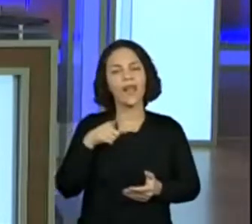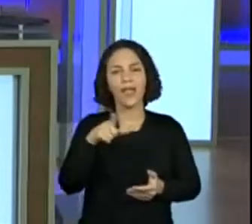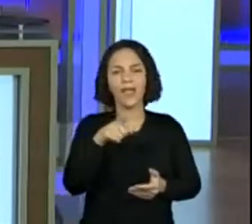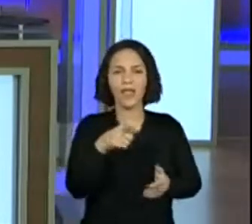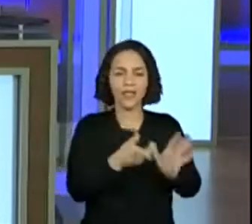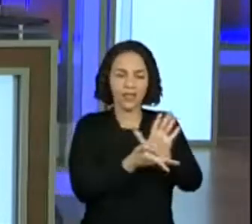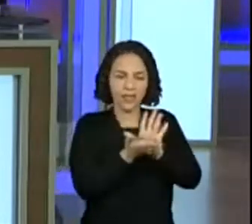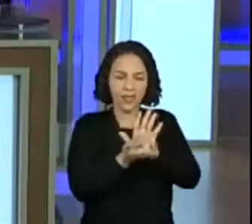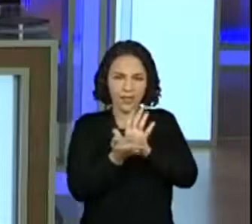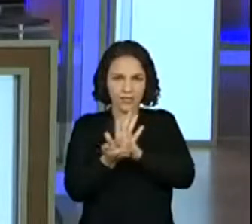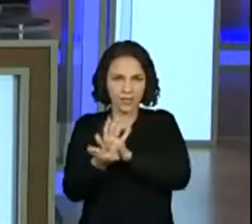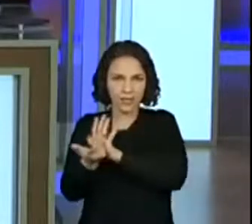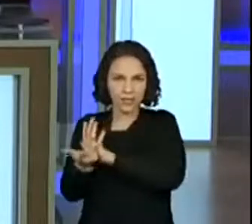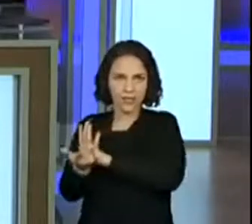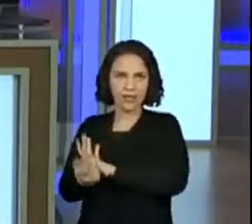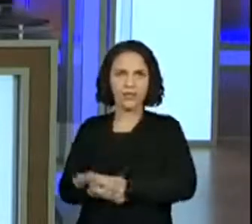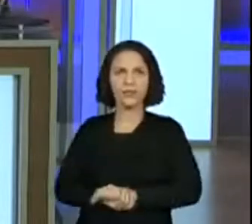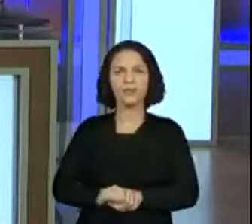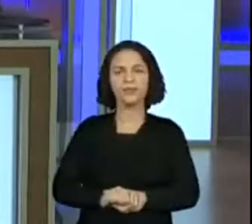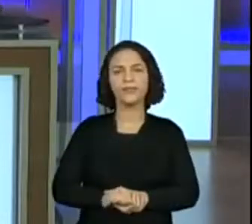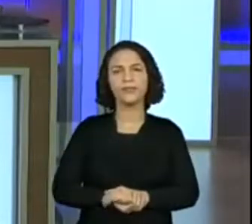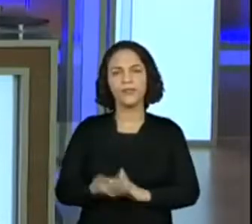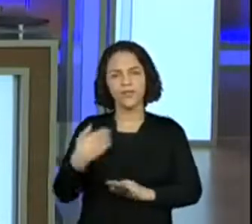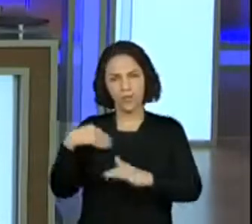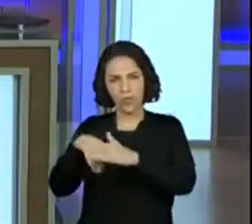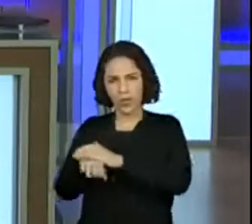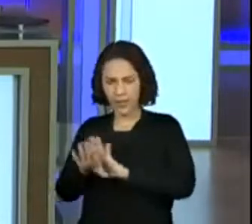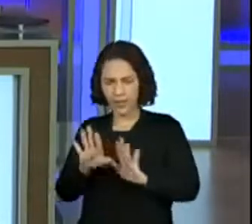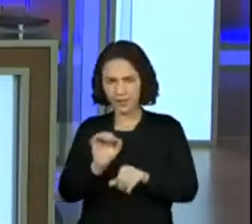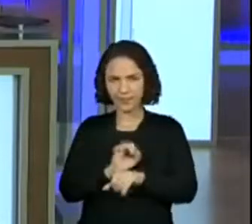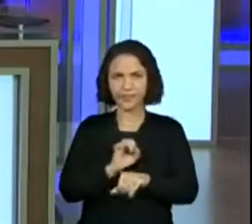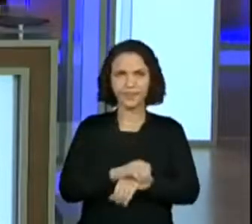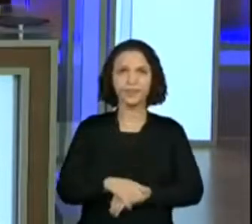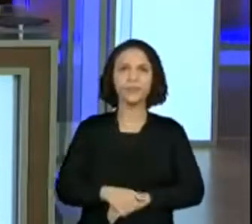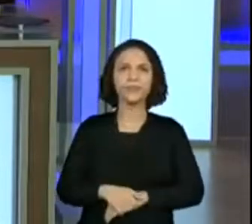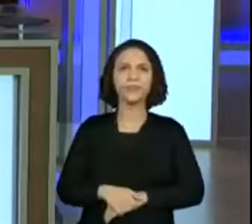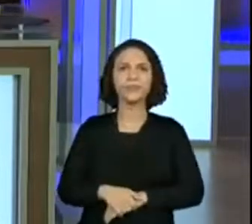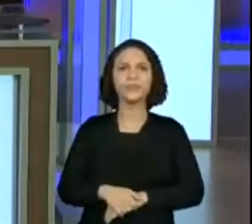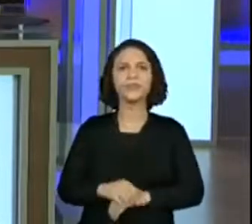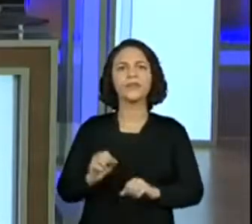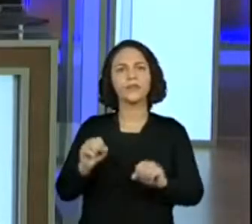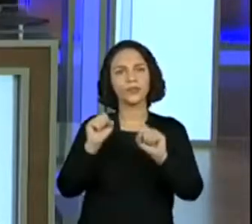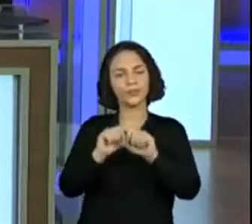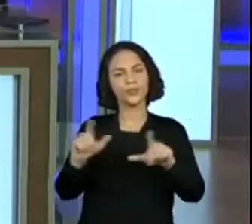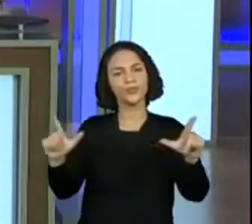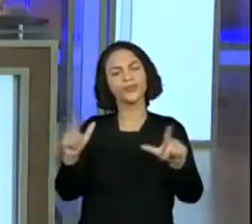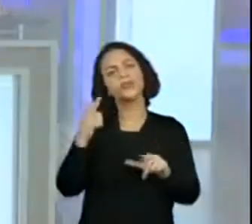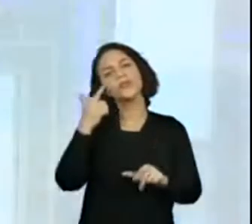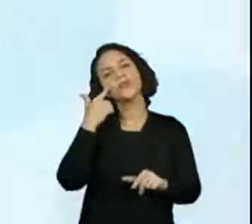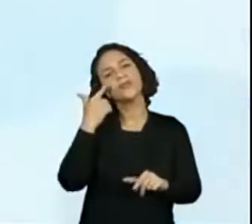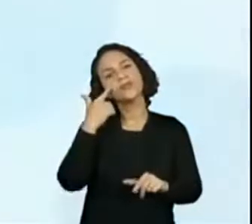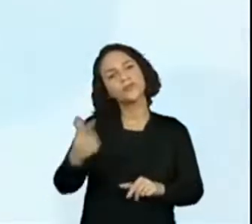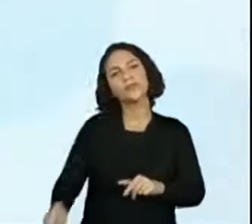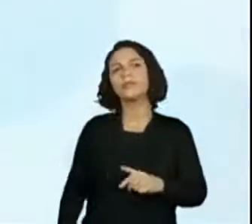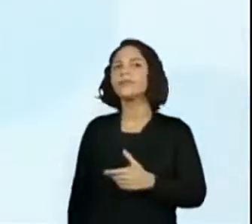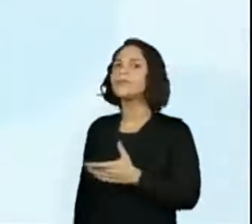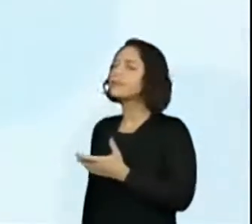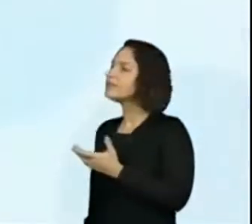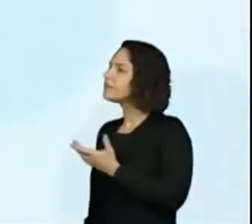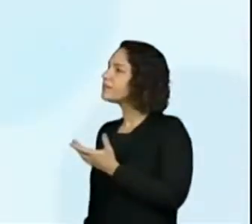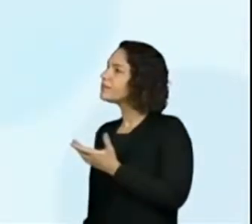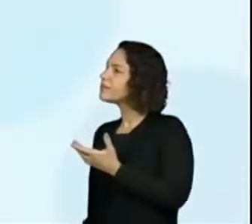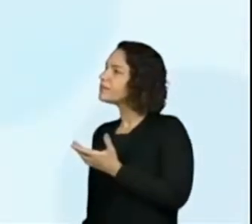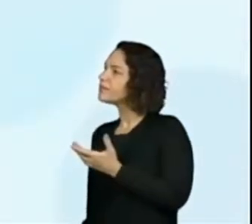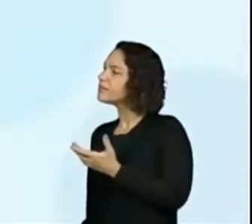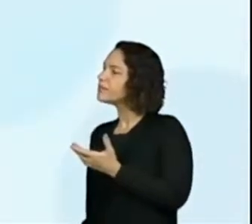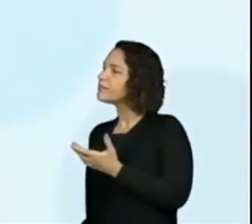figuras. Deixar para eu guardar. Isso. Né? Põe aqui, a tela né? cheia, né, para os alunos irem olhando aí. Ó.